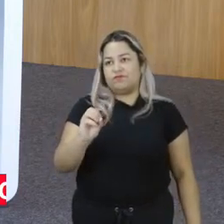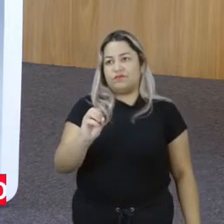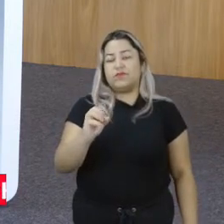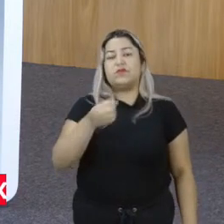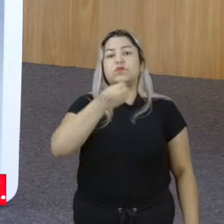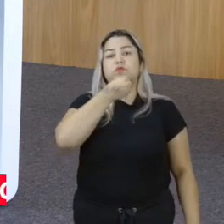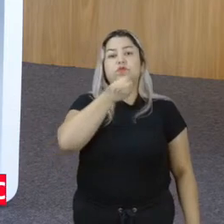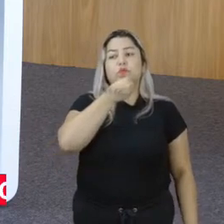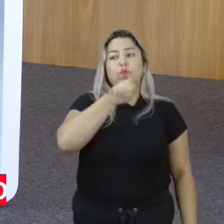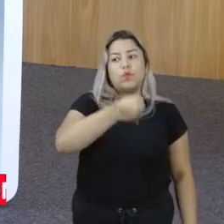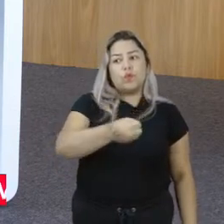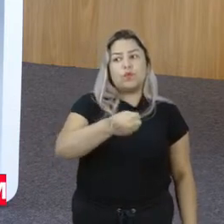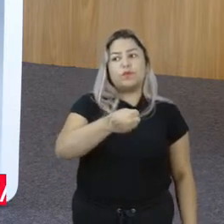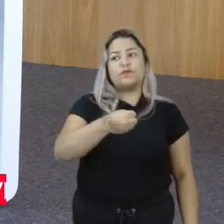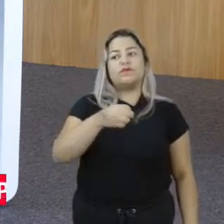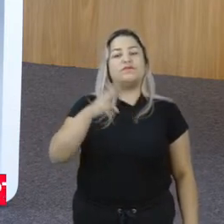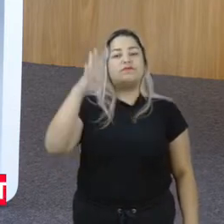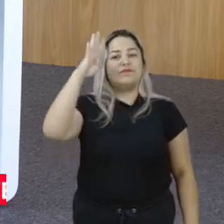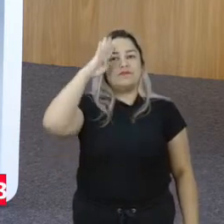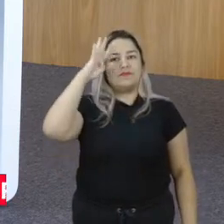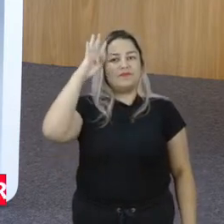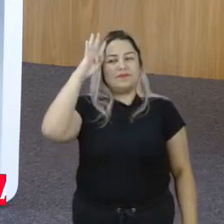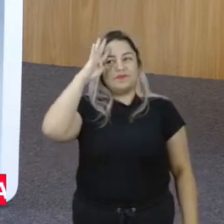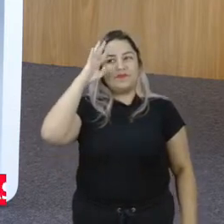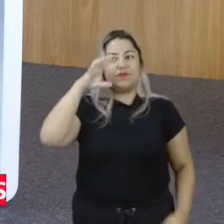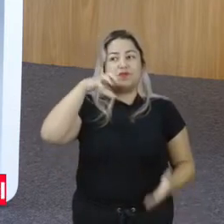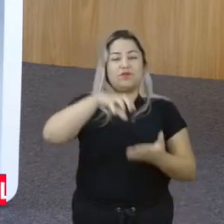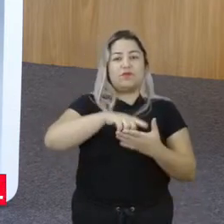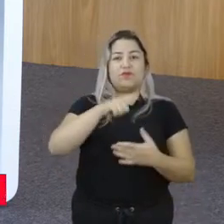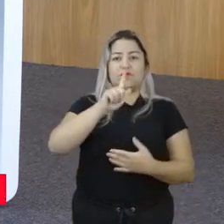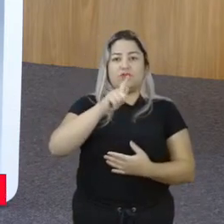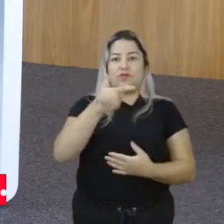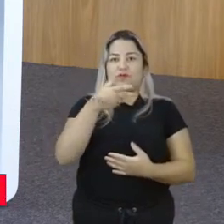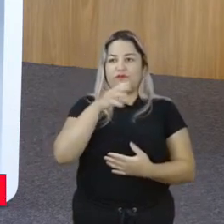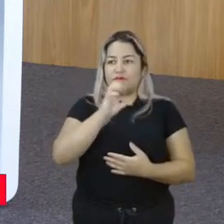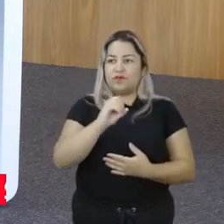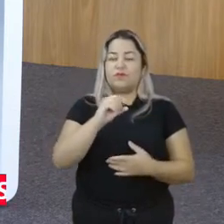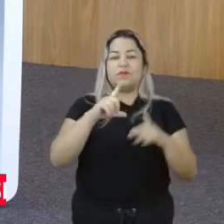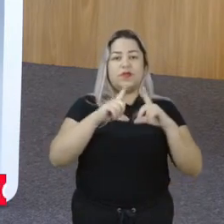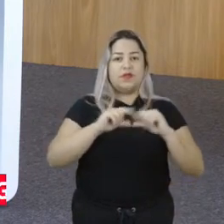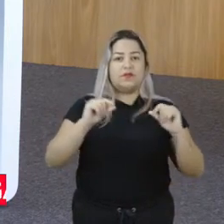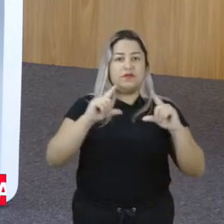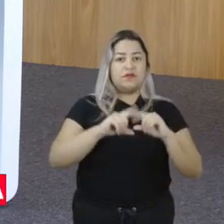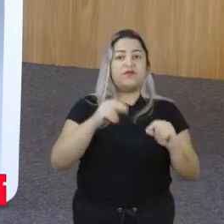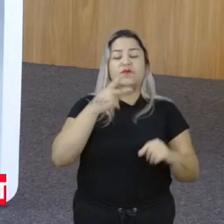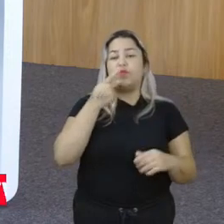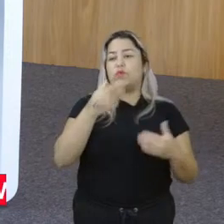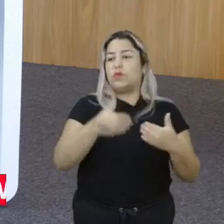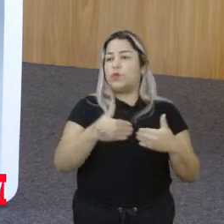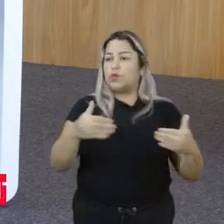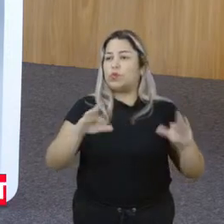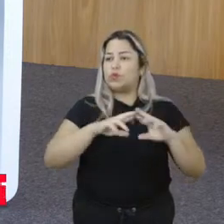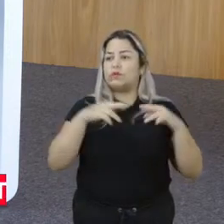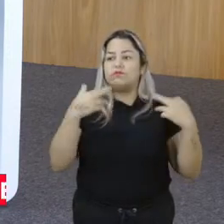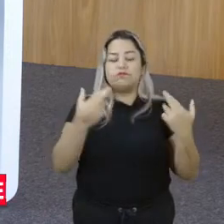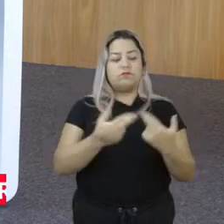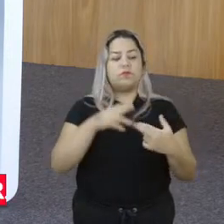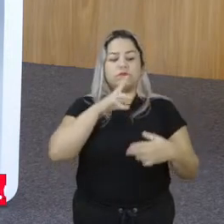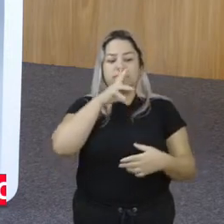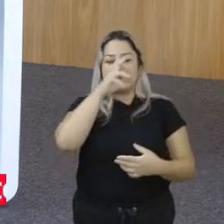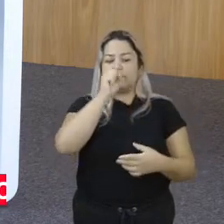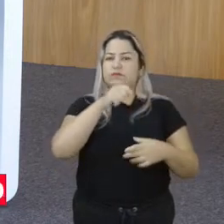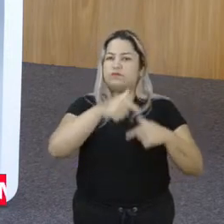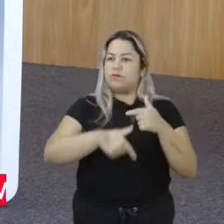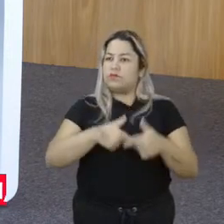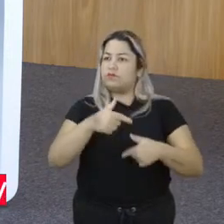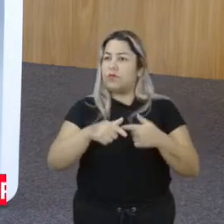concedeu uma coletiva de imprensa nesta quarta-feira na sede do G20 em Brasília. Ele falou na abertura da reunião da Força Tarefa